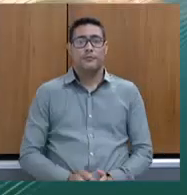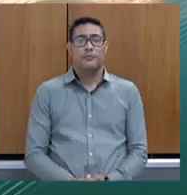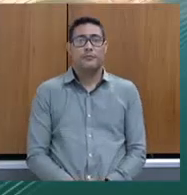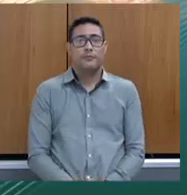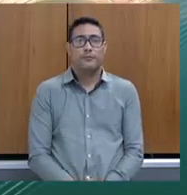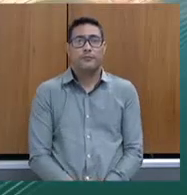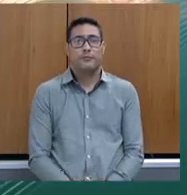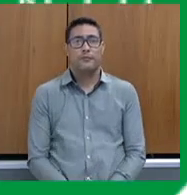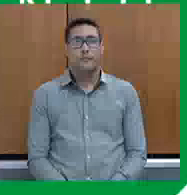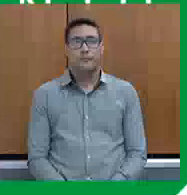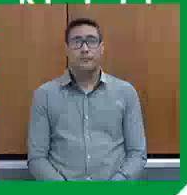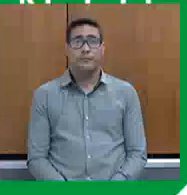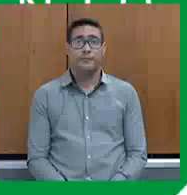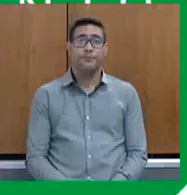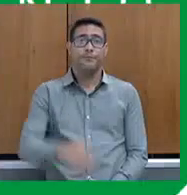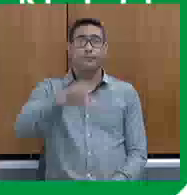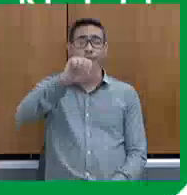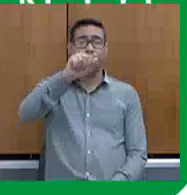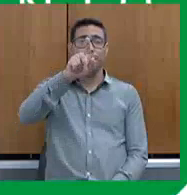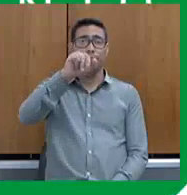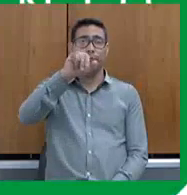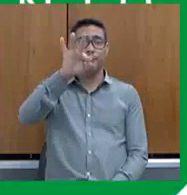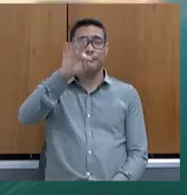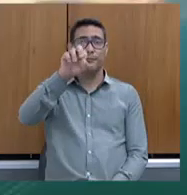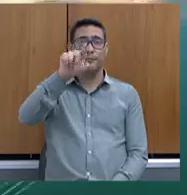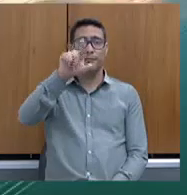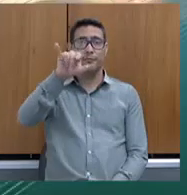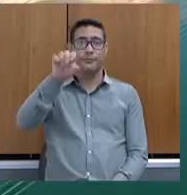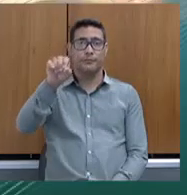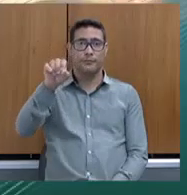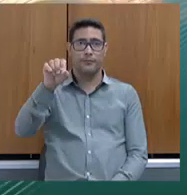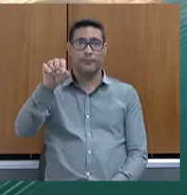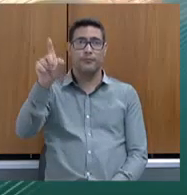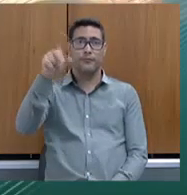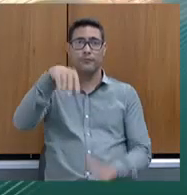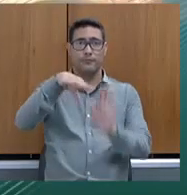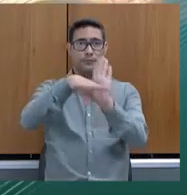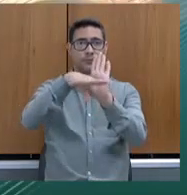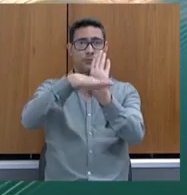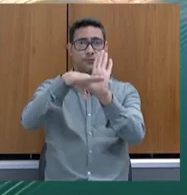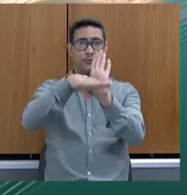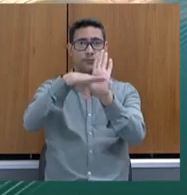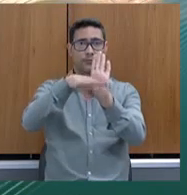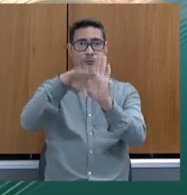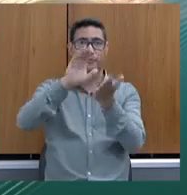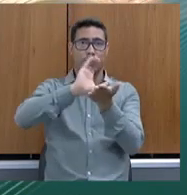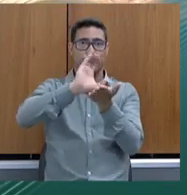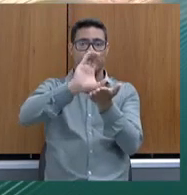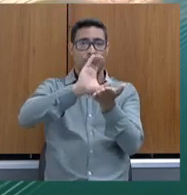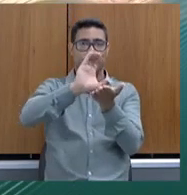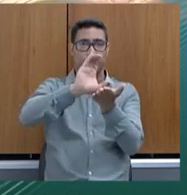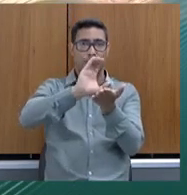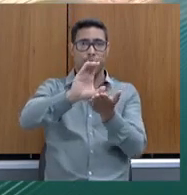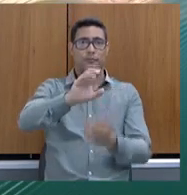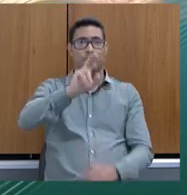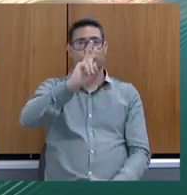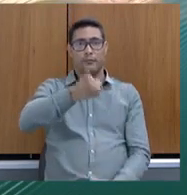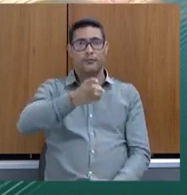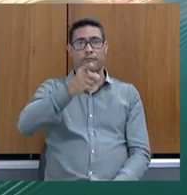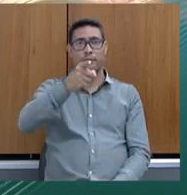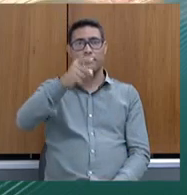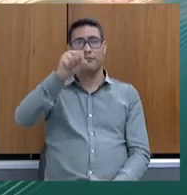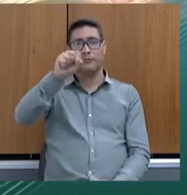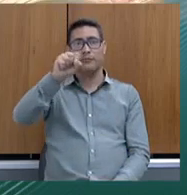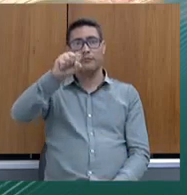pode passar Capitólio um olhar especial nós estamos ajudando o Capitólio com repasse de 2.8 milhões para